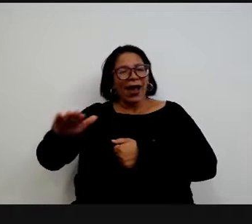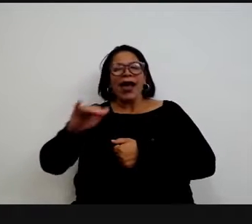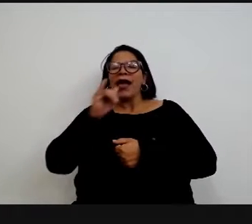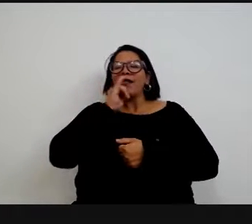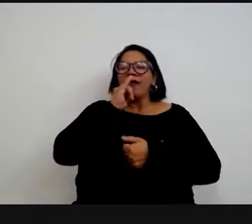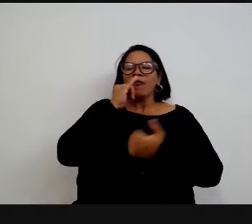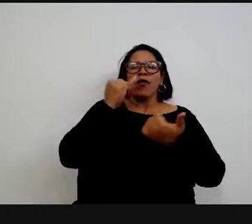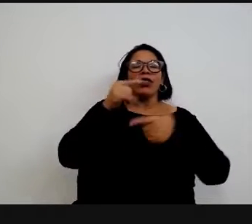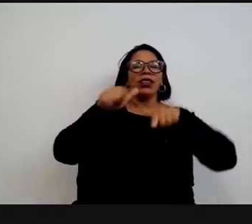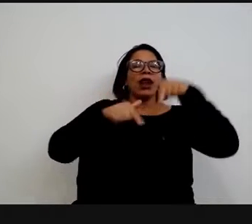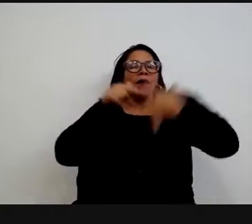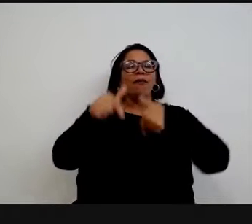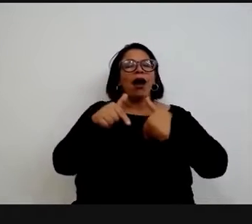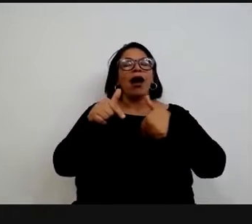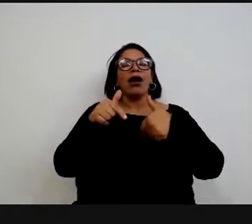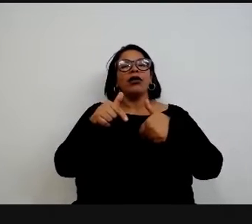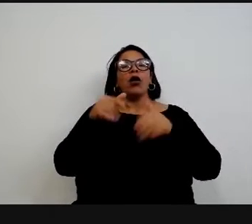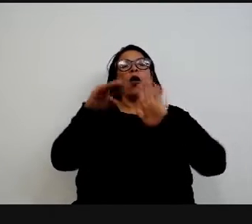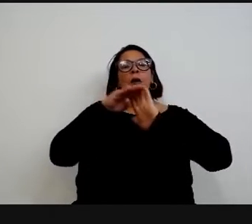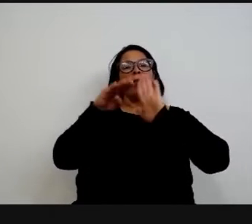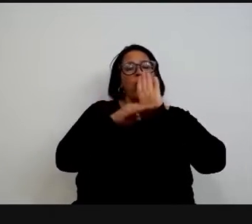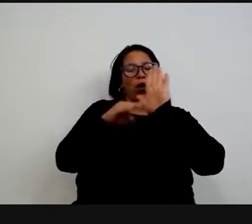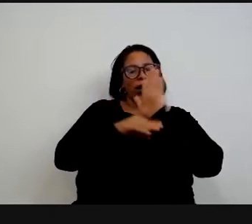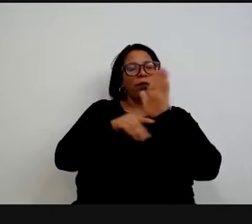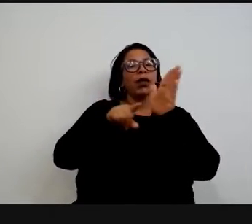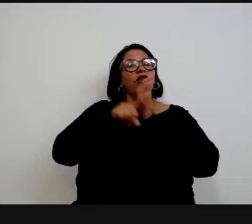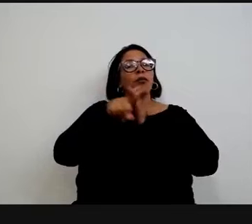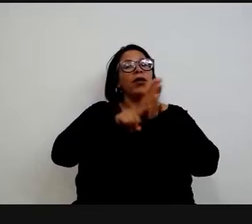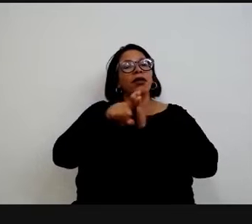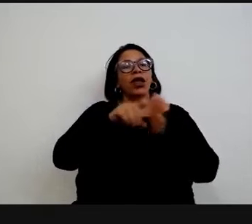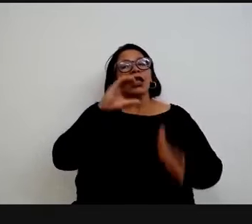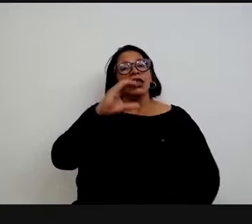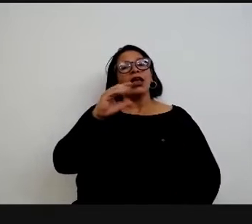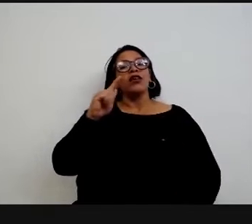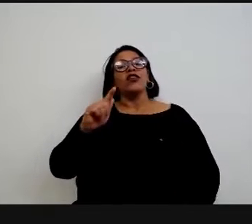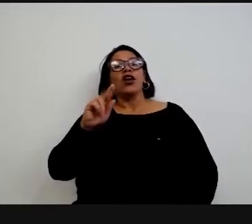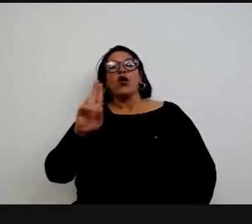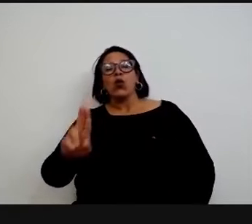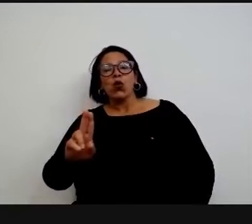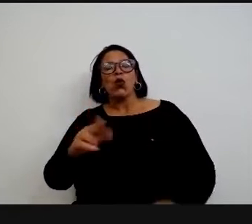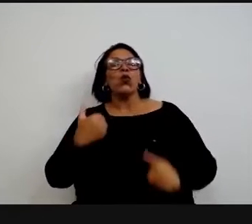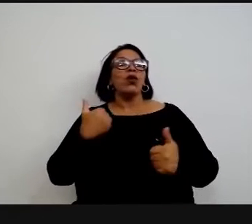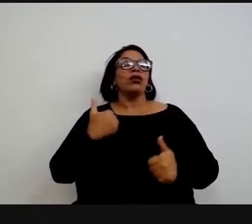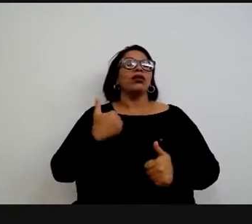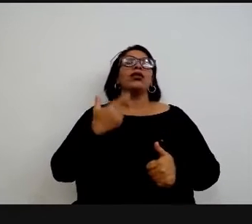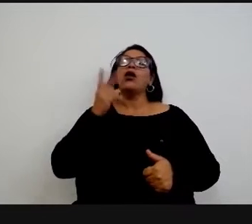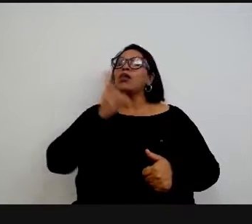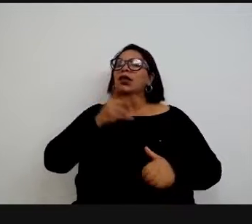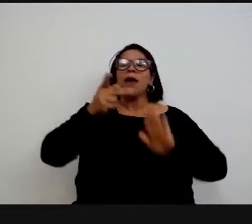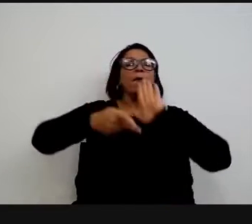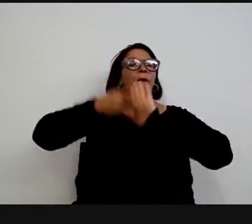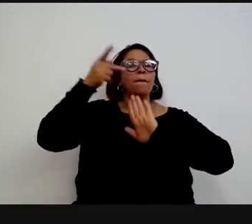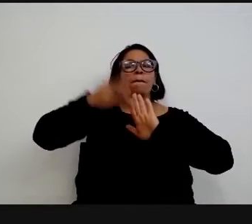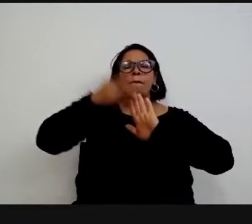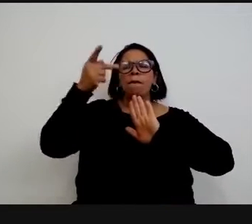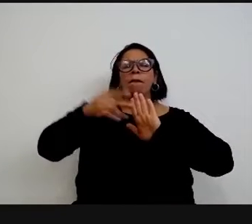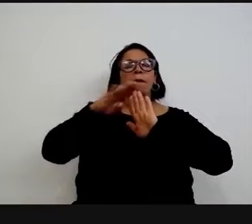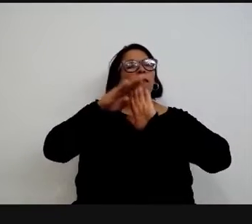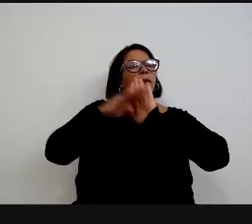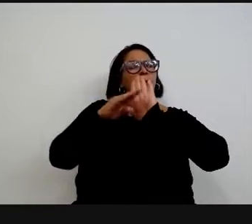municipais. A gente desenvolve um programa de pesquisa com a CGU e com a AGU. Quer dizer, vários projetos